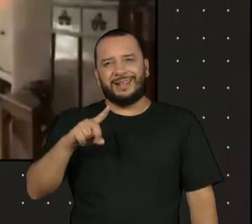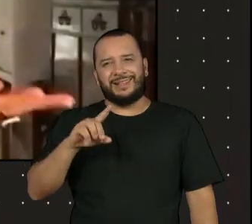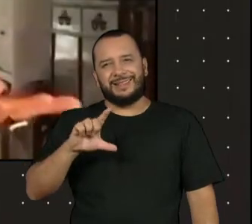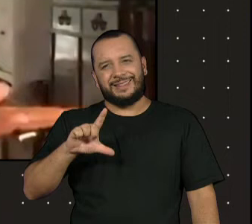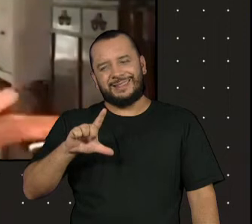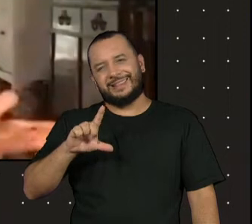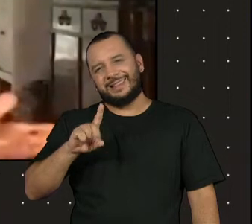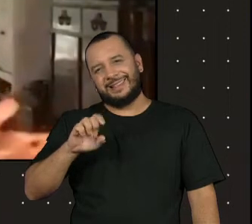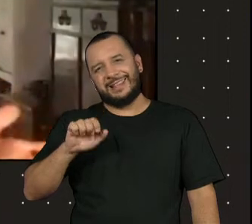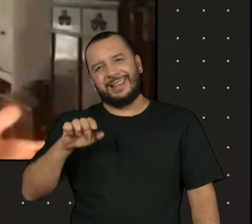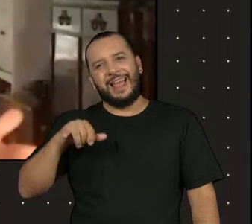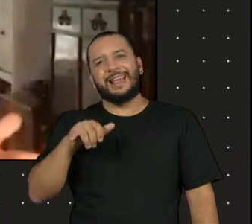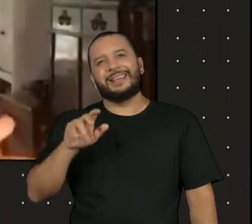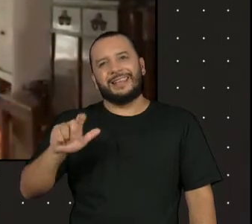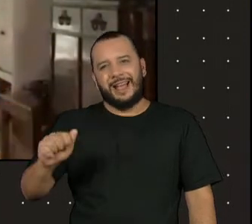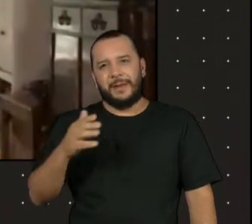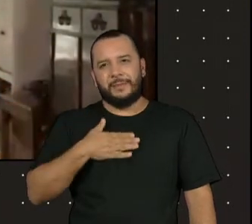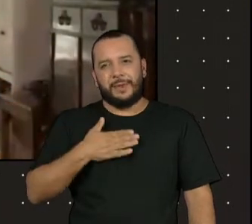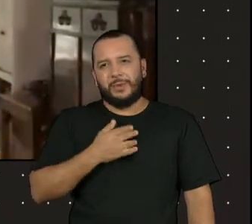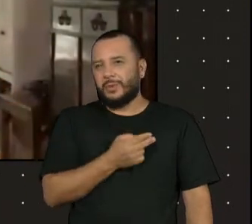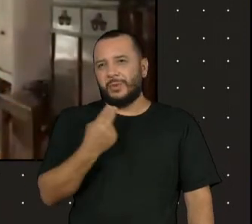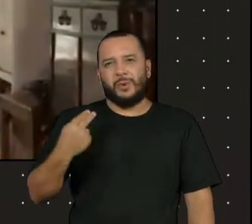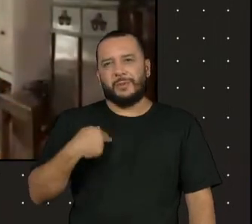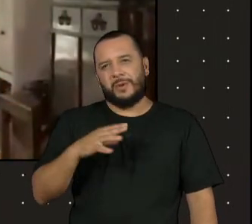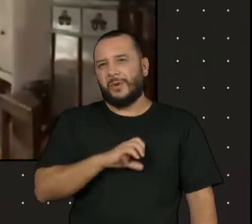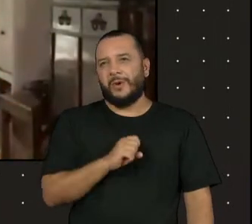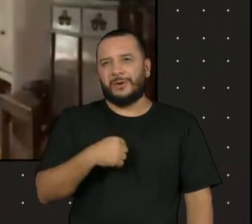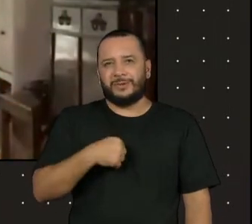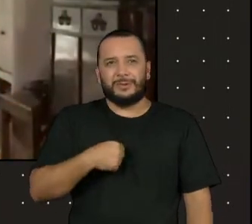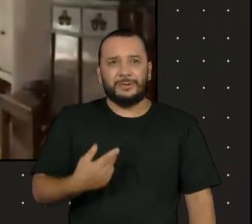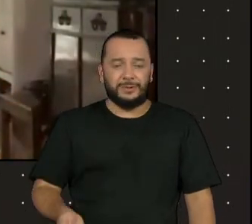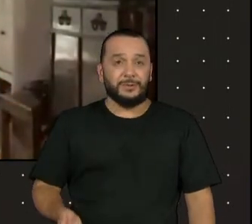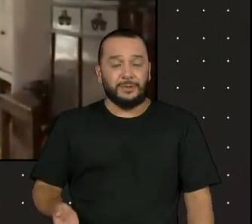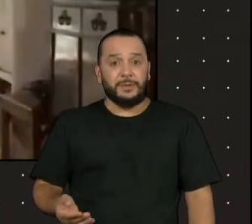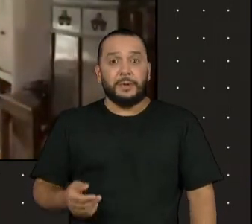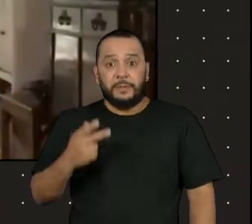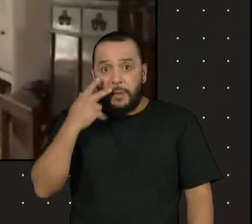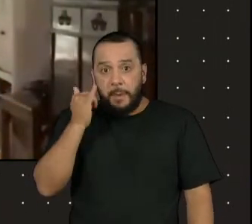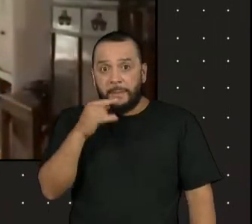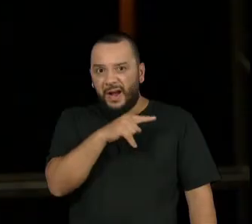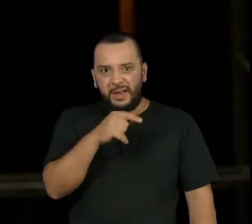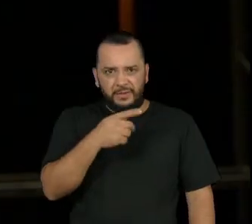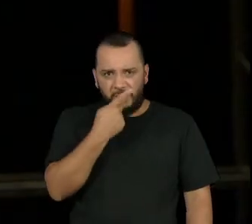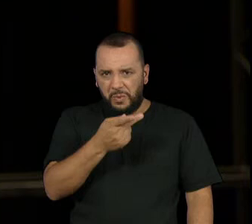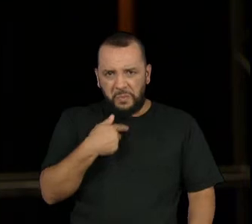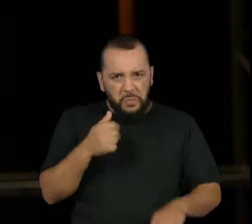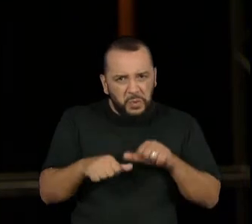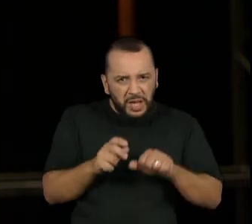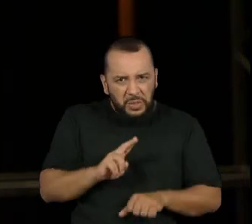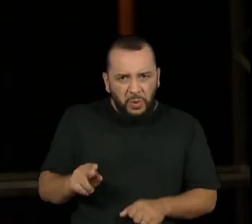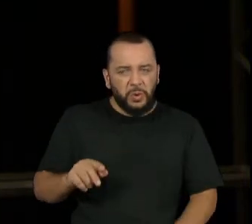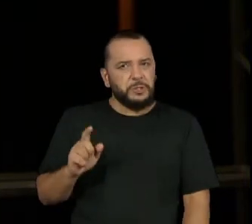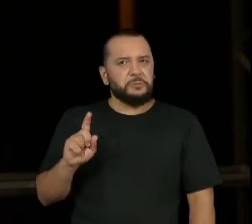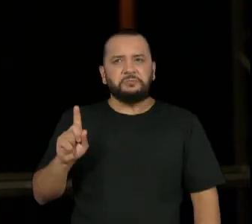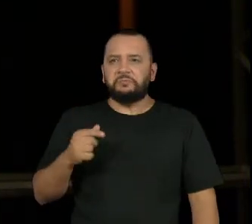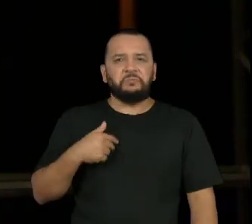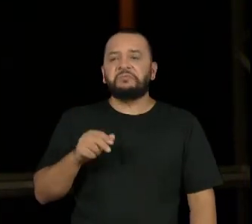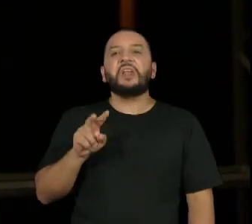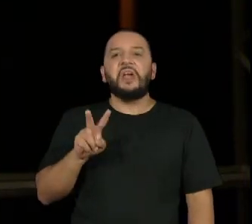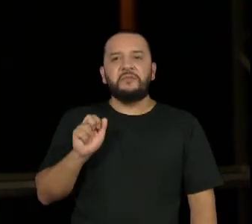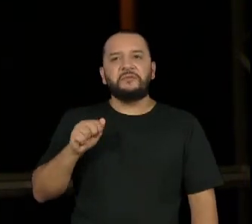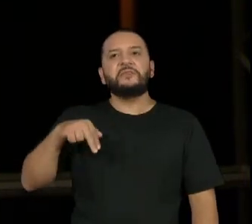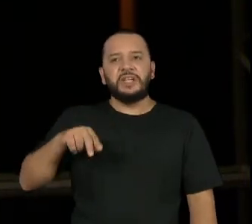eu acho que eu queria mudar meu nome, né? E nem meu pai gostou da ideia. Ele falou, olha, é Vanderlei,